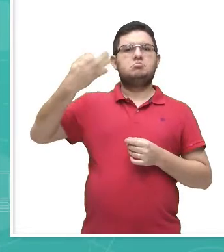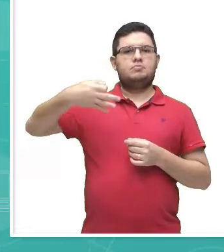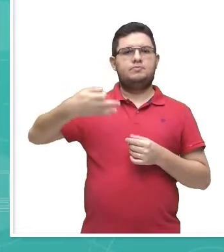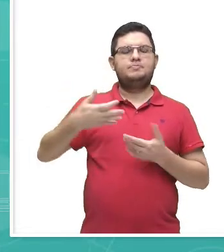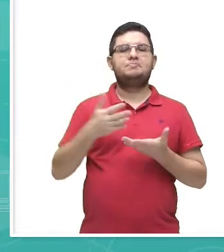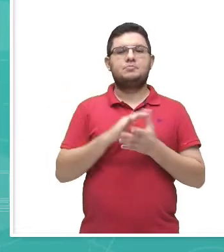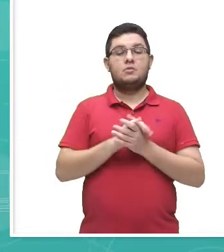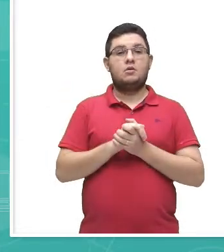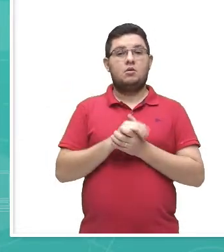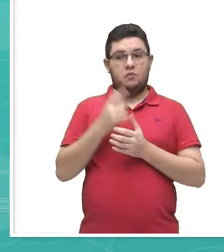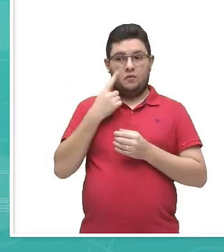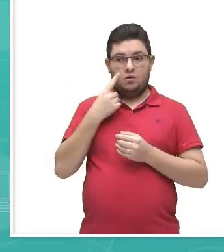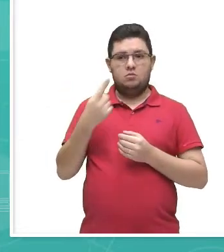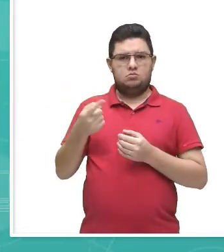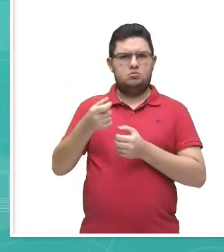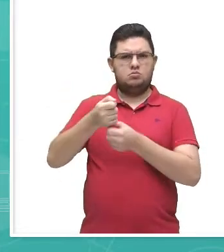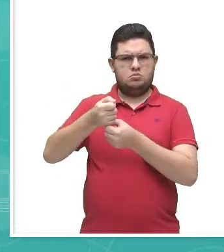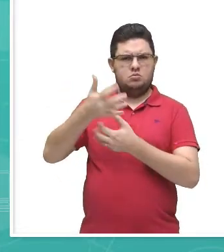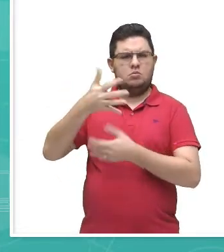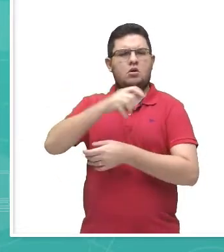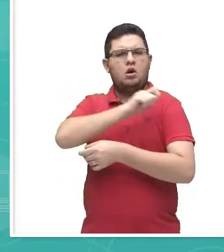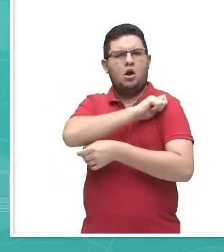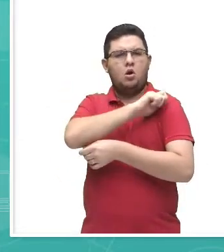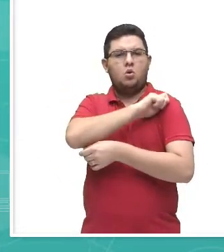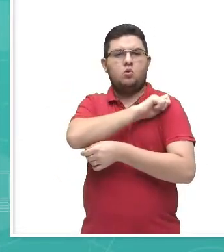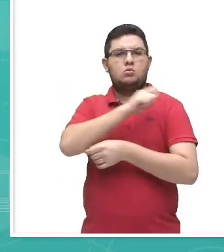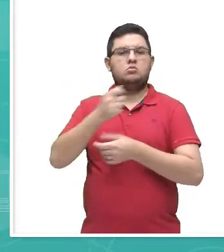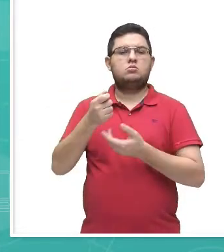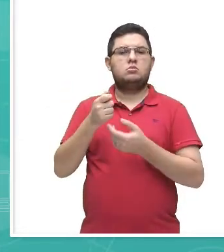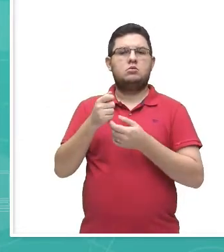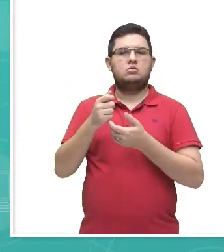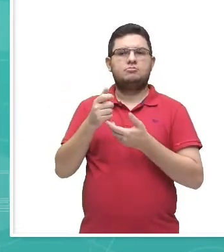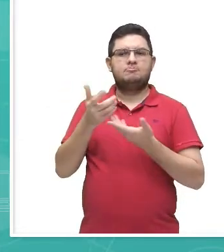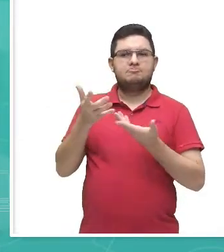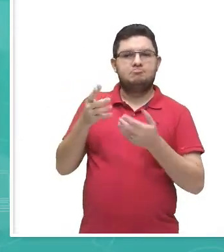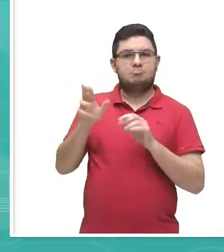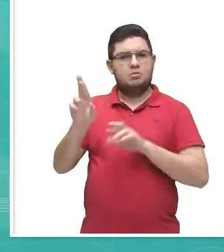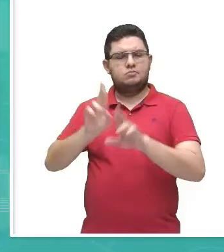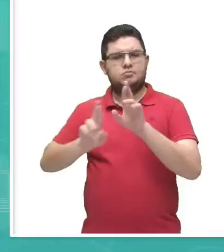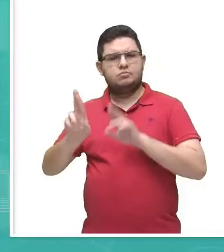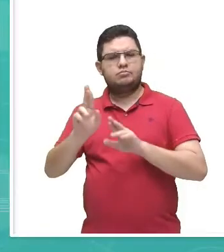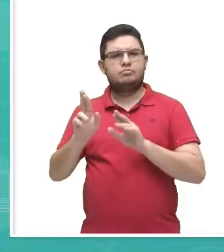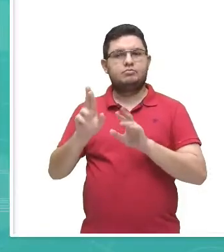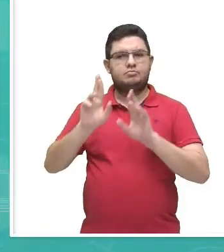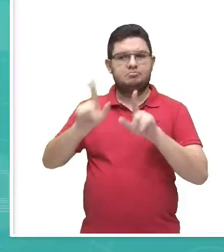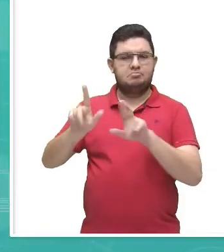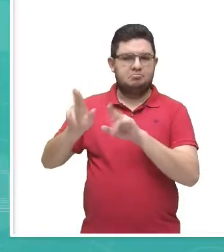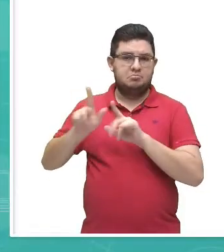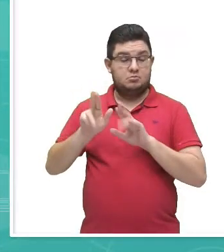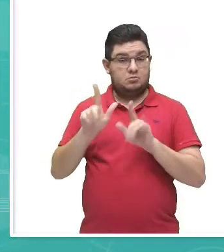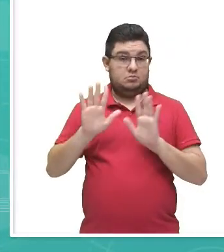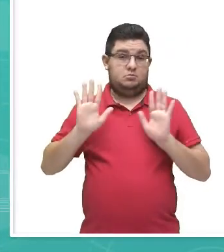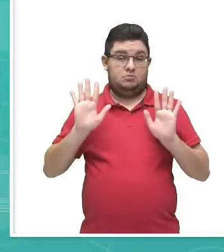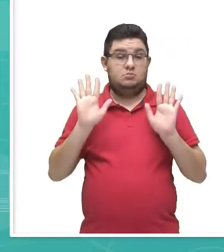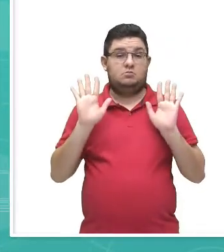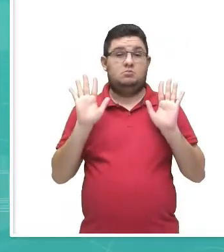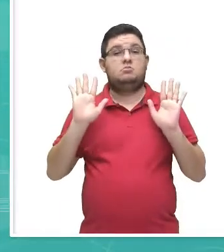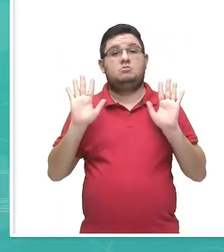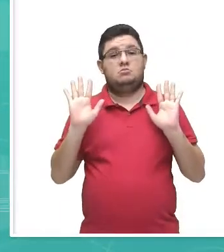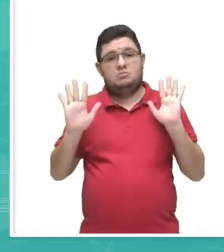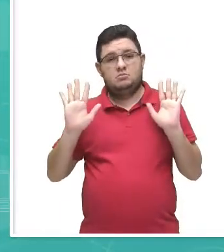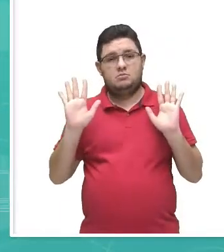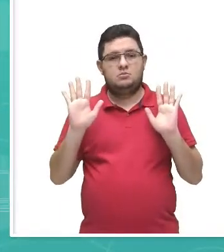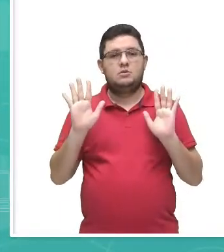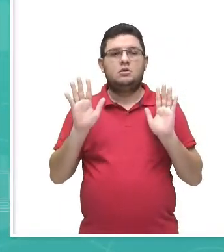vejo ali que o pessoal deu respostas diferentes ali. Essa, de fato, é a parte talvez mais difícil ali